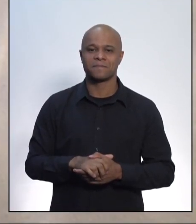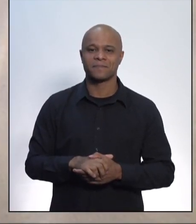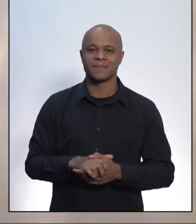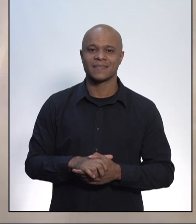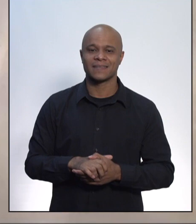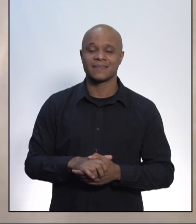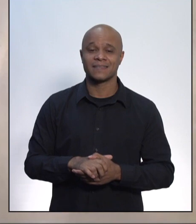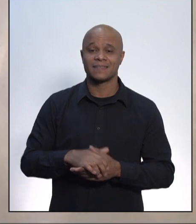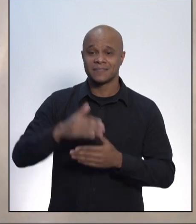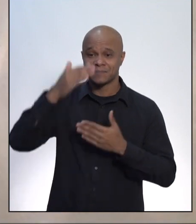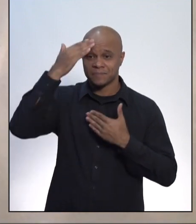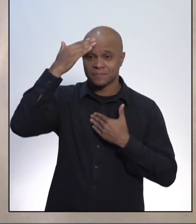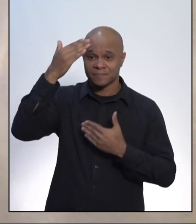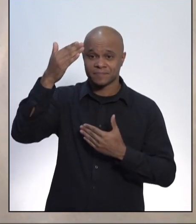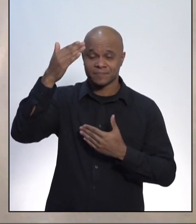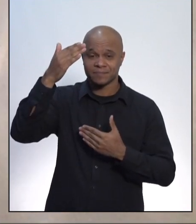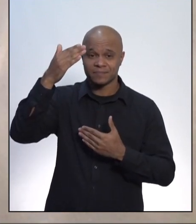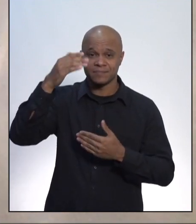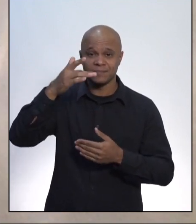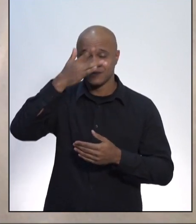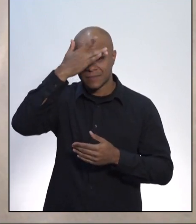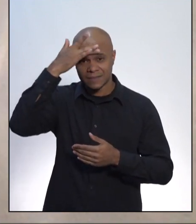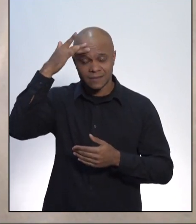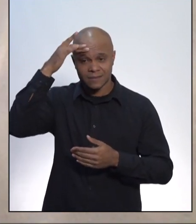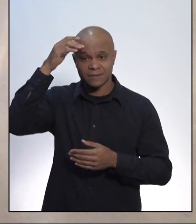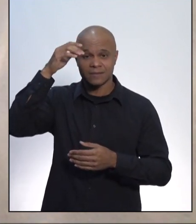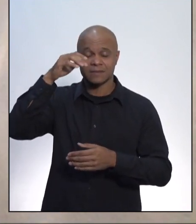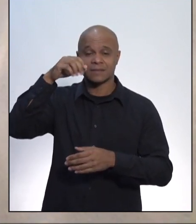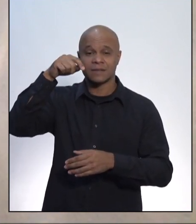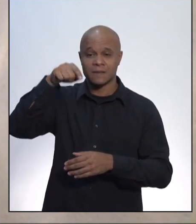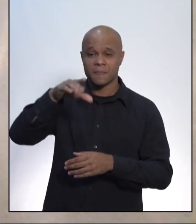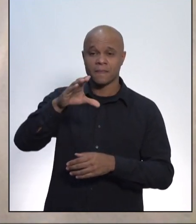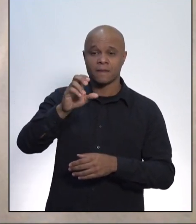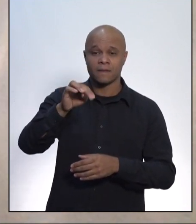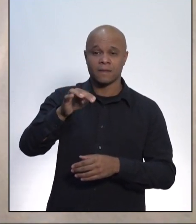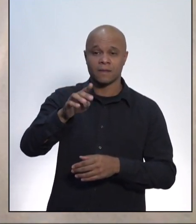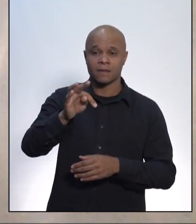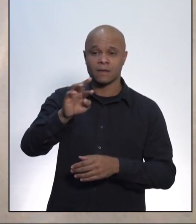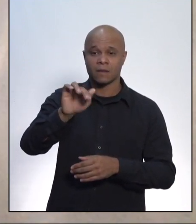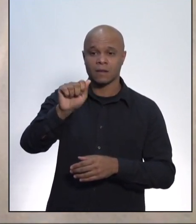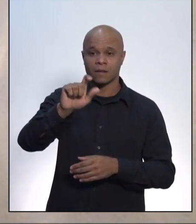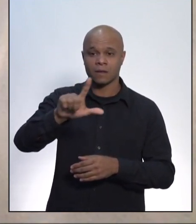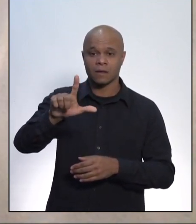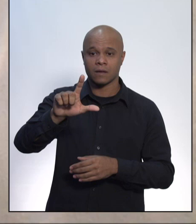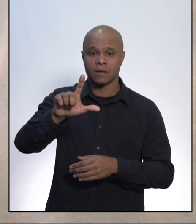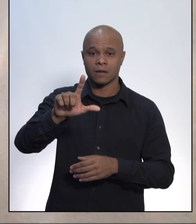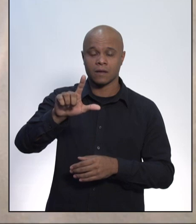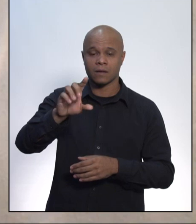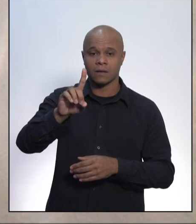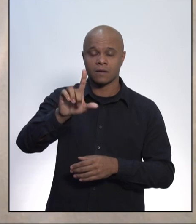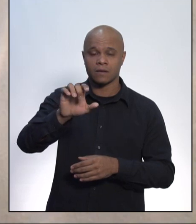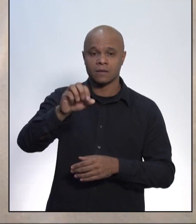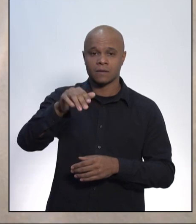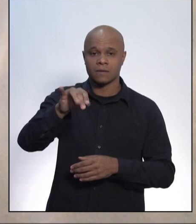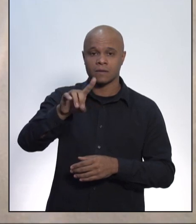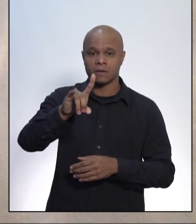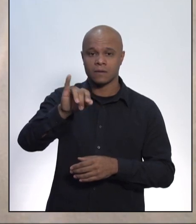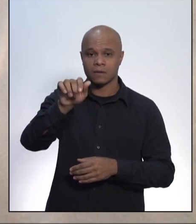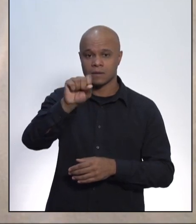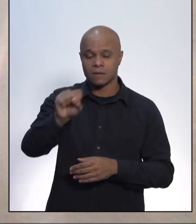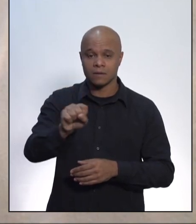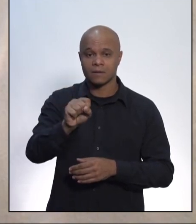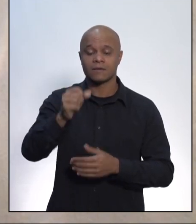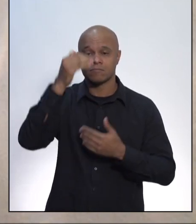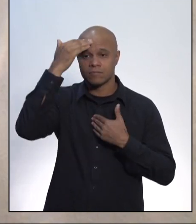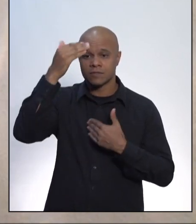Eu queria agradecer aí ao pessoal da Central de Mídias, do Centro de Mídias, tá? Queria